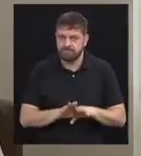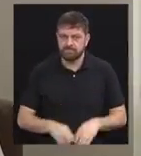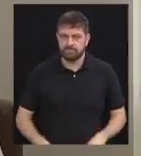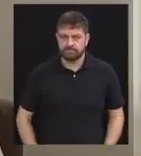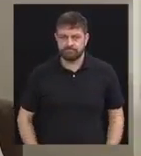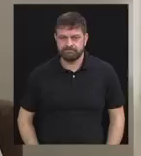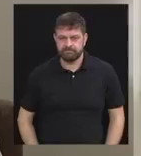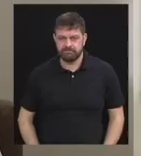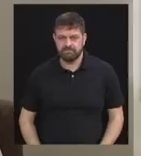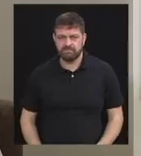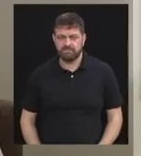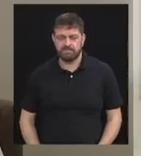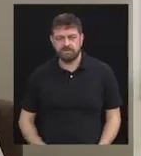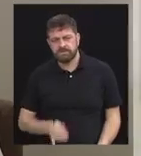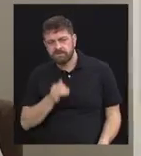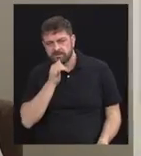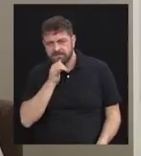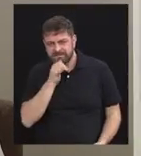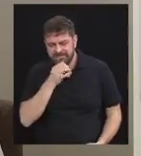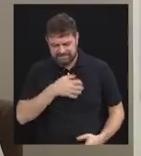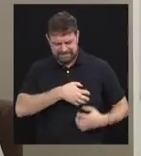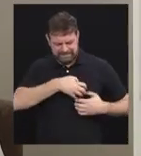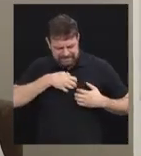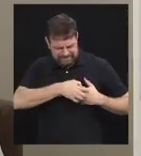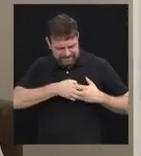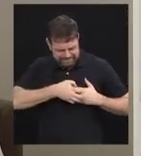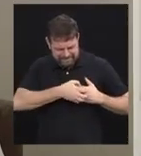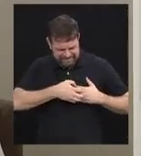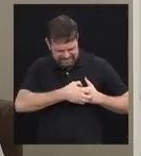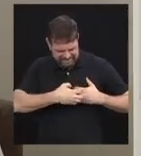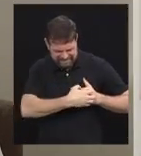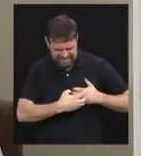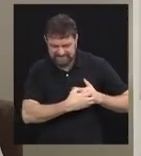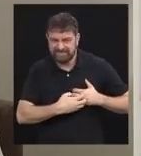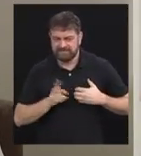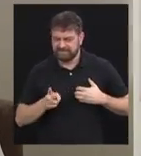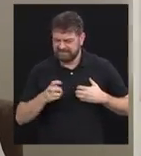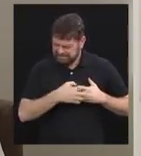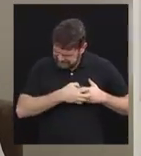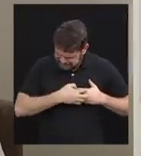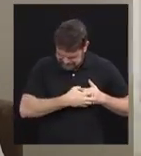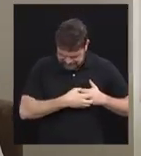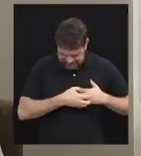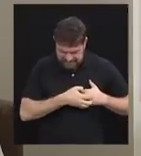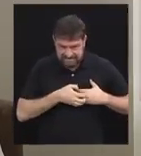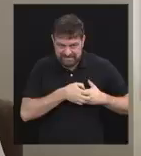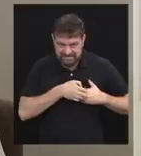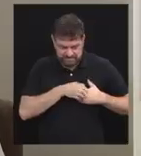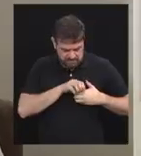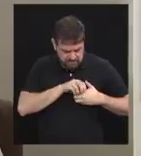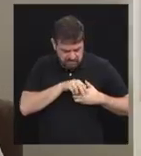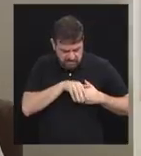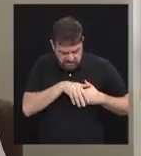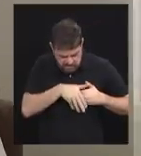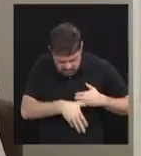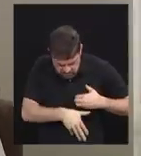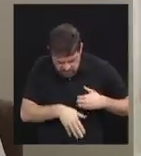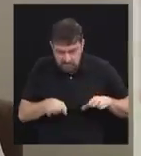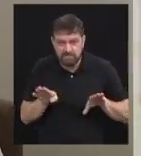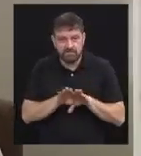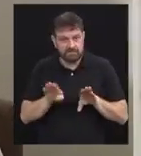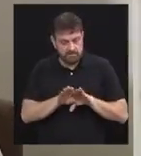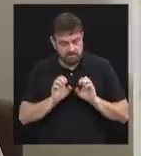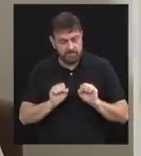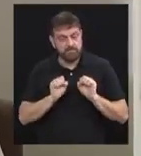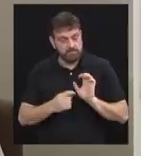outros sintomas como coceira na mama, prurido mamário, com descamação do tecido, isso também